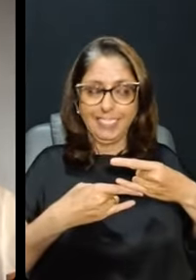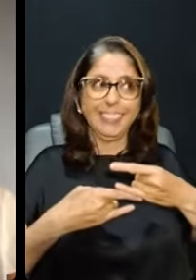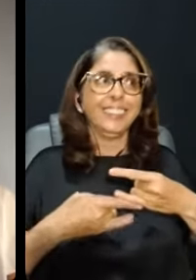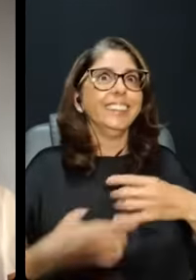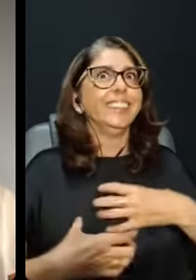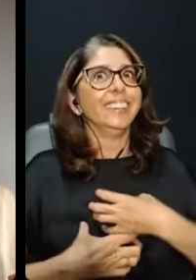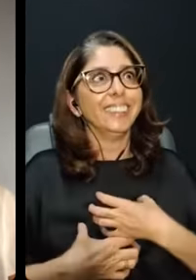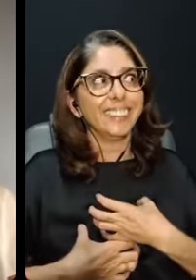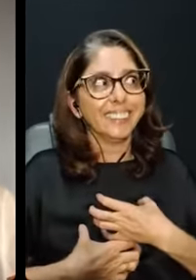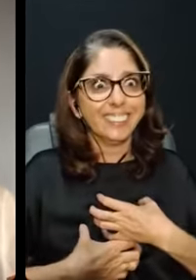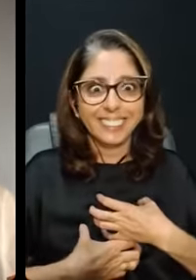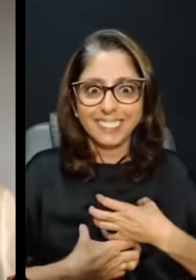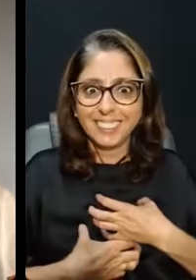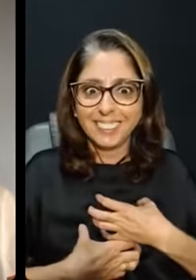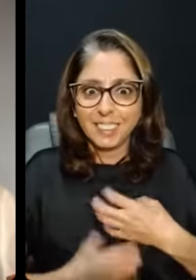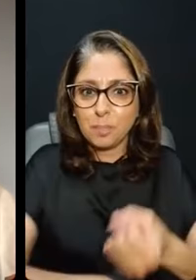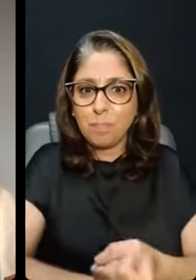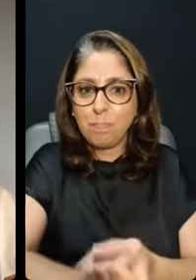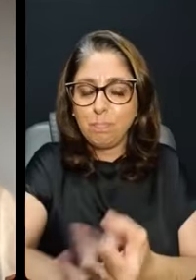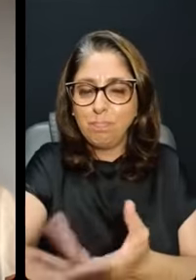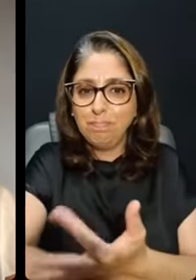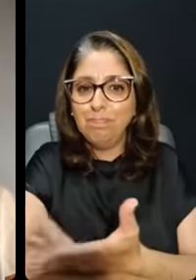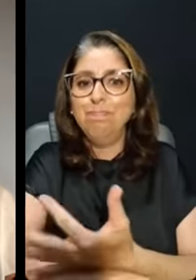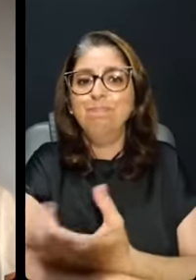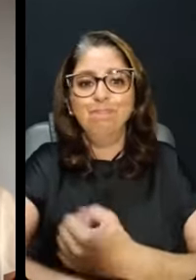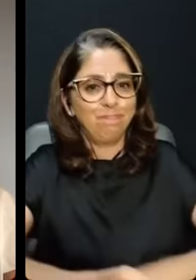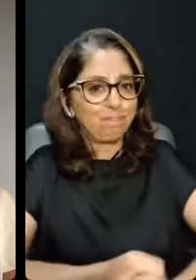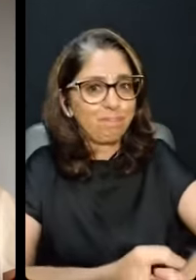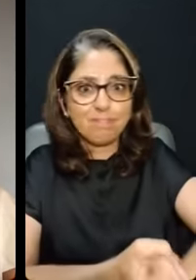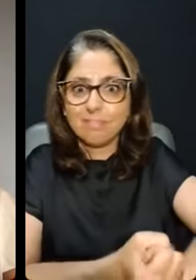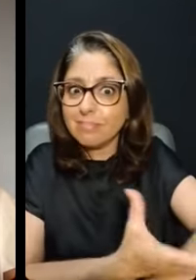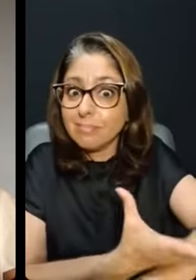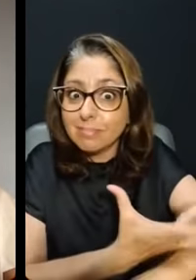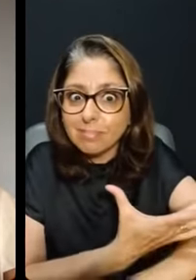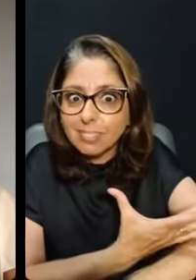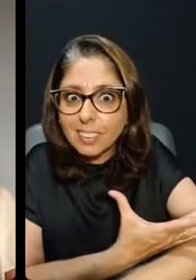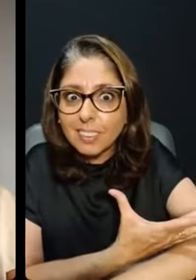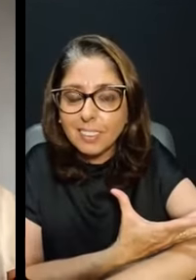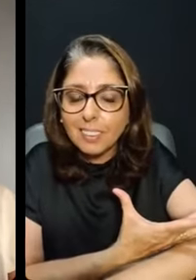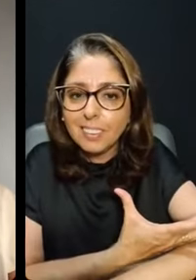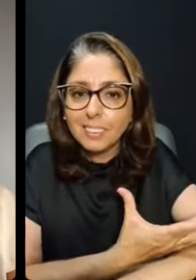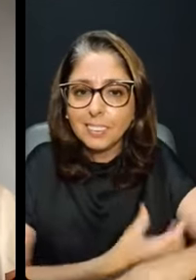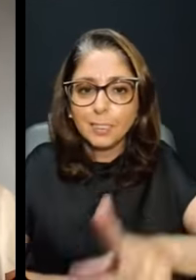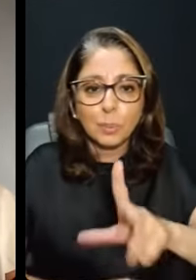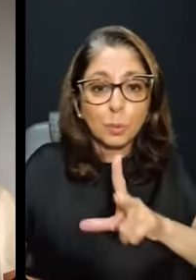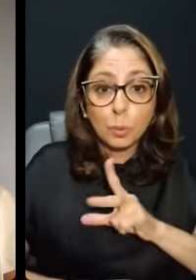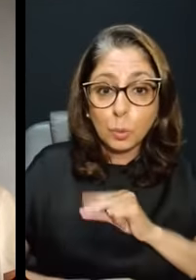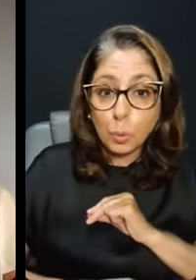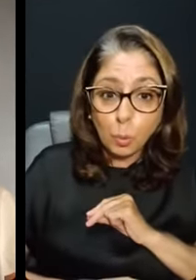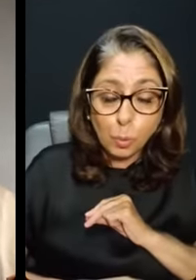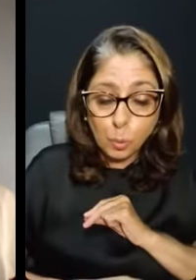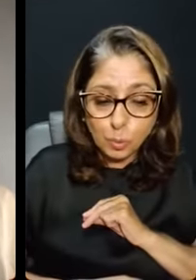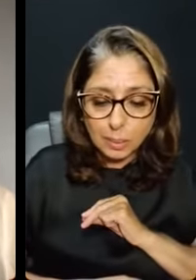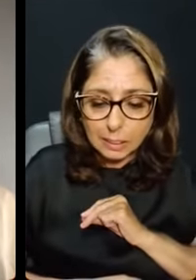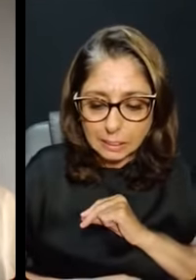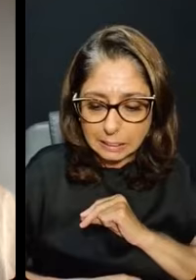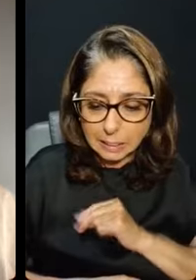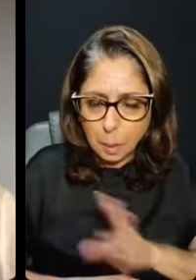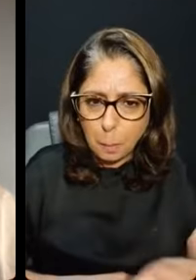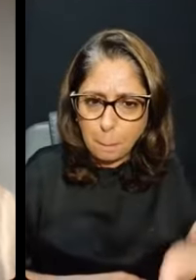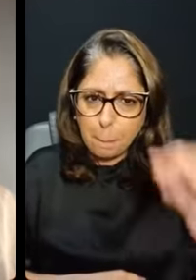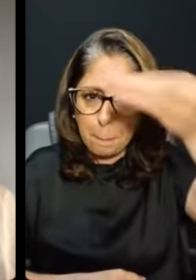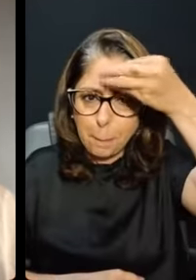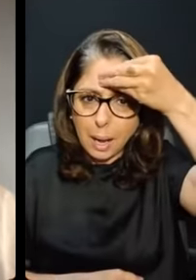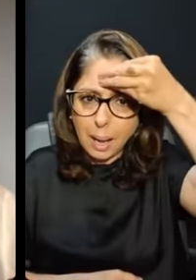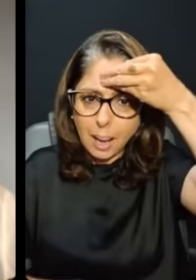transformação. E aí é aquela escolha de qual caminho você quer percorrer E a